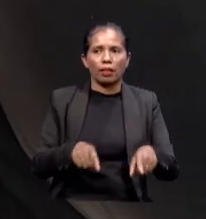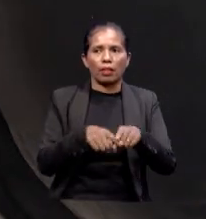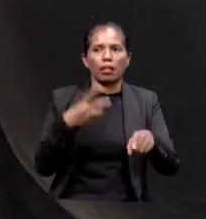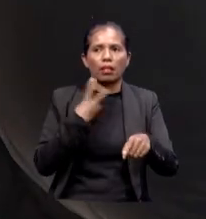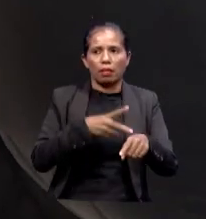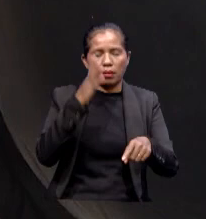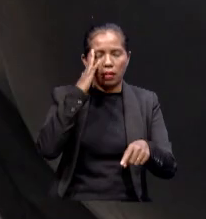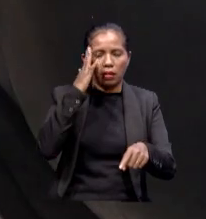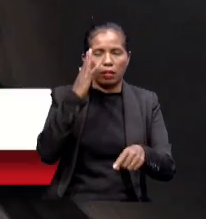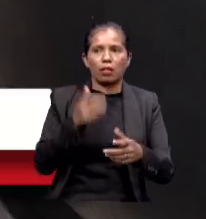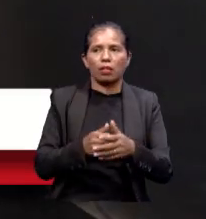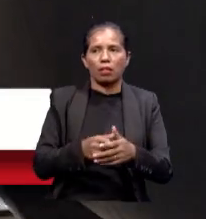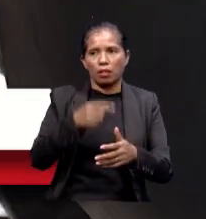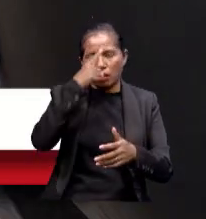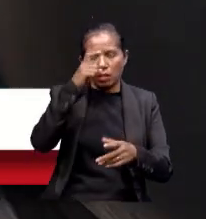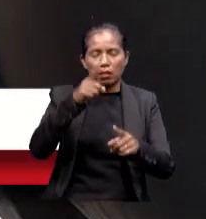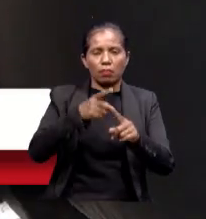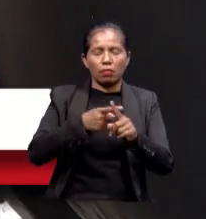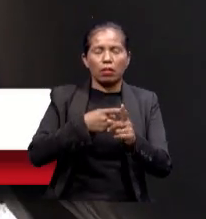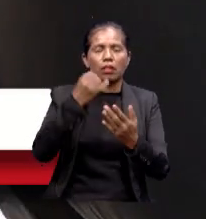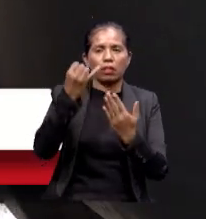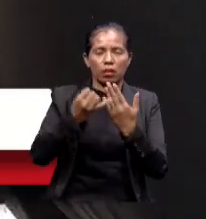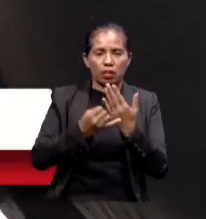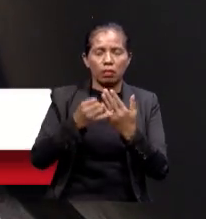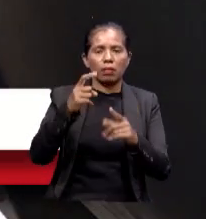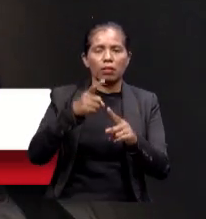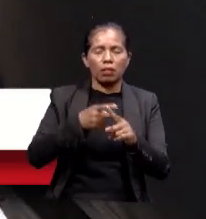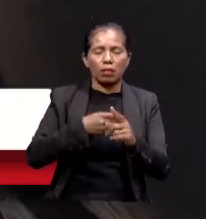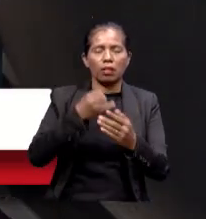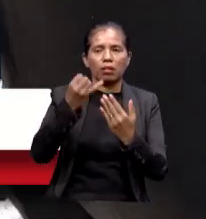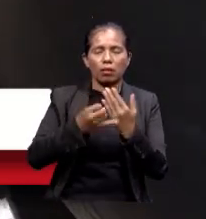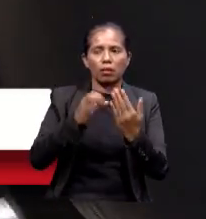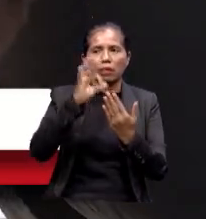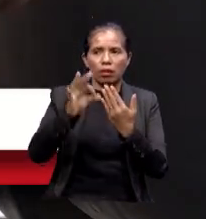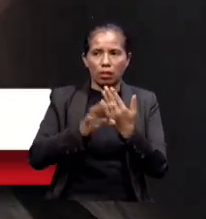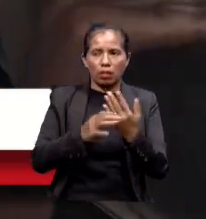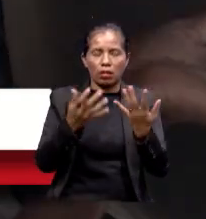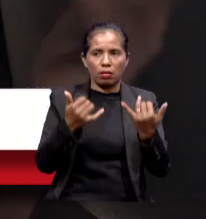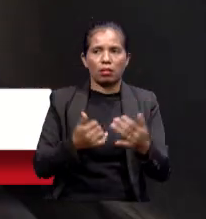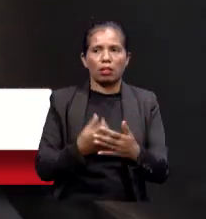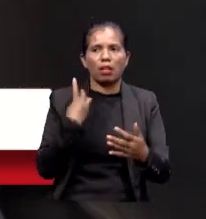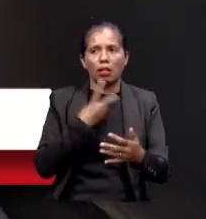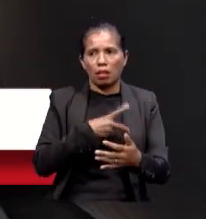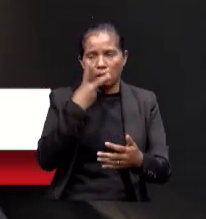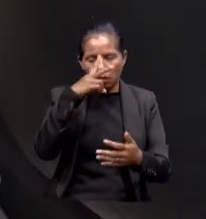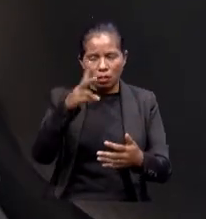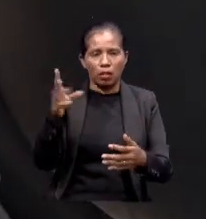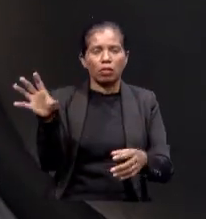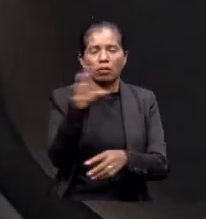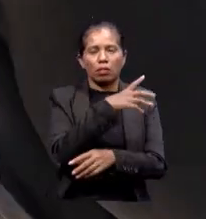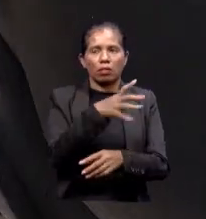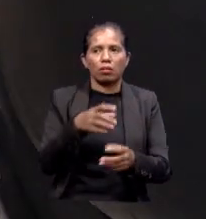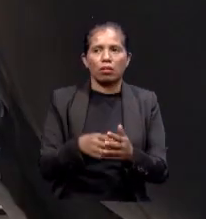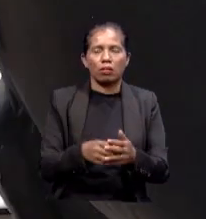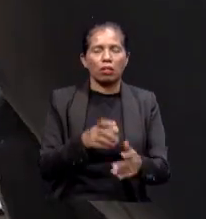atene ke tamba bulan satu bulan dua ne janeiro febrero ne ne tem se anin bot ne be pen daun ne anin bot antes tene kala ane